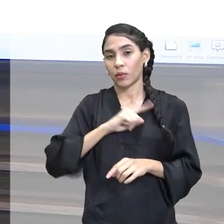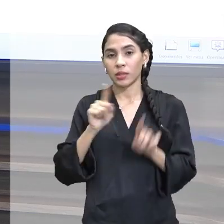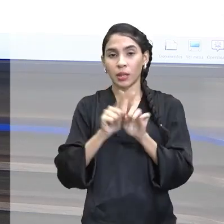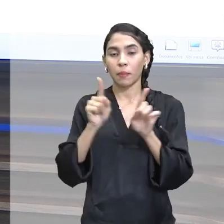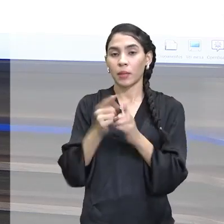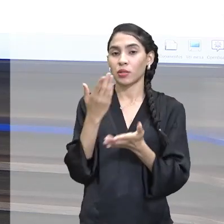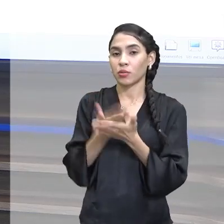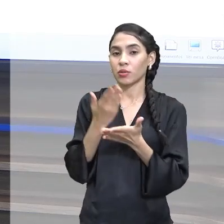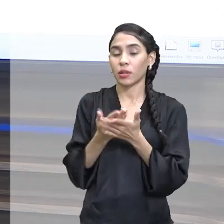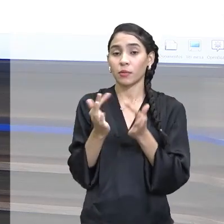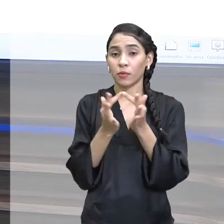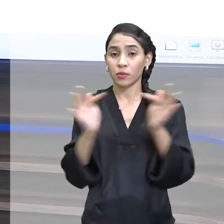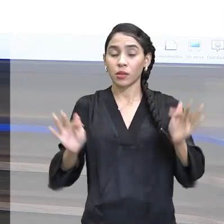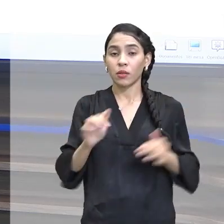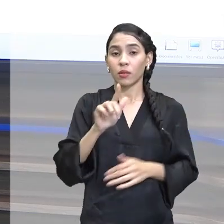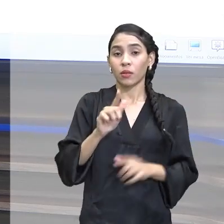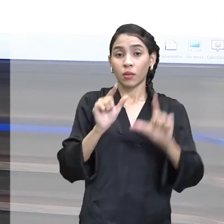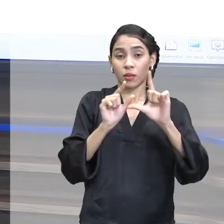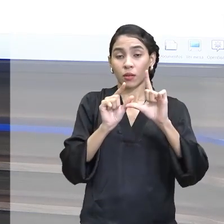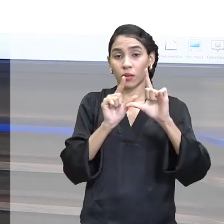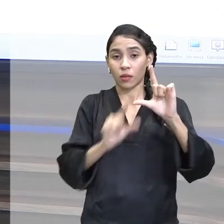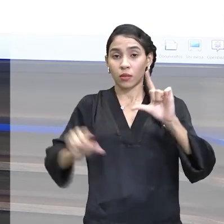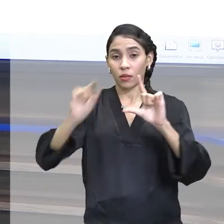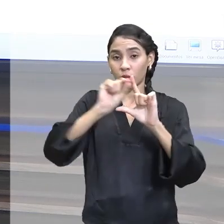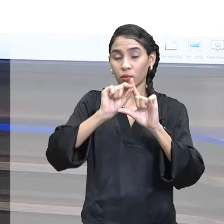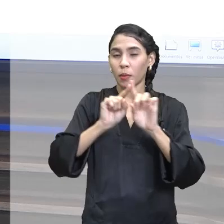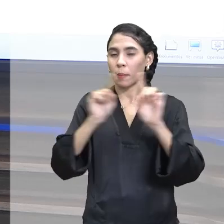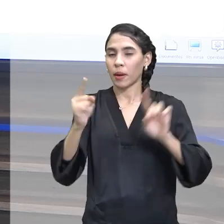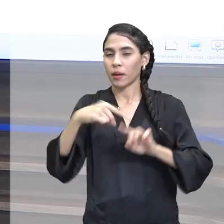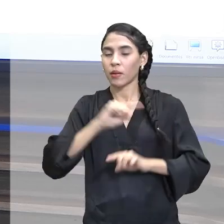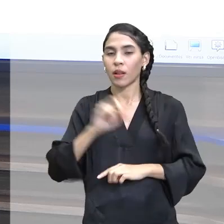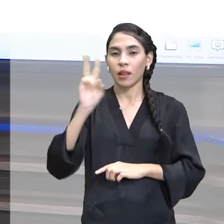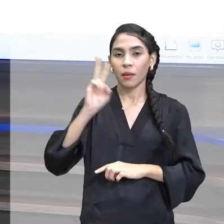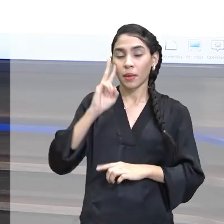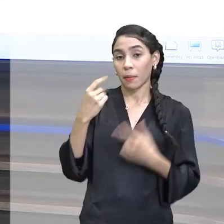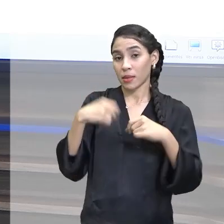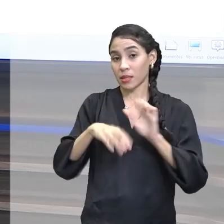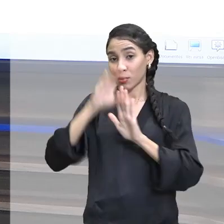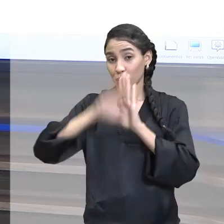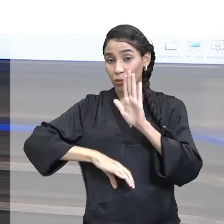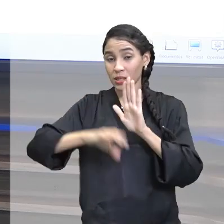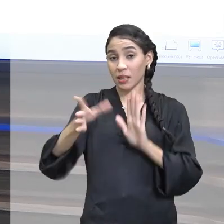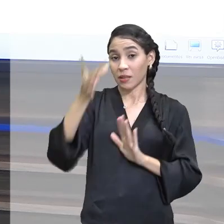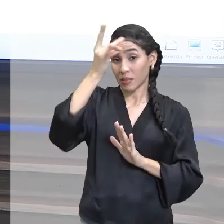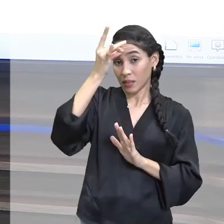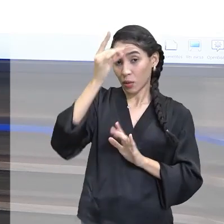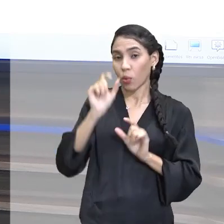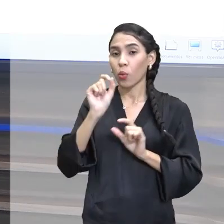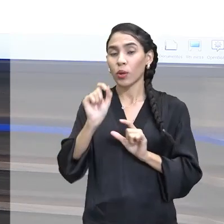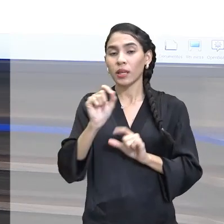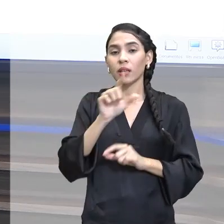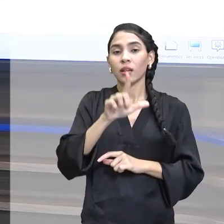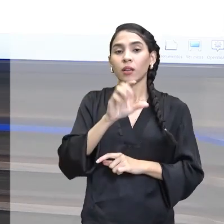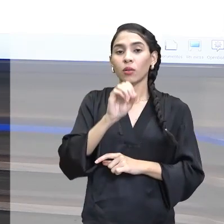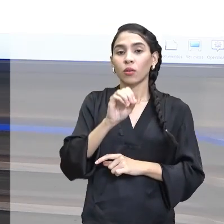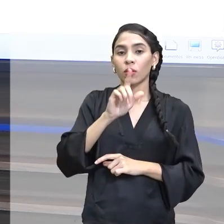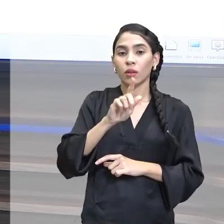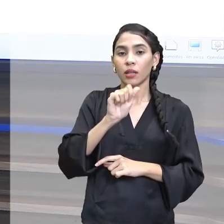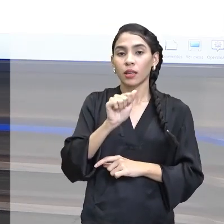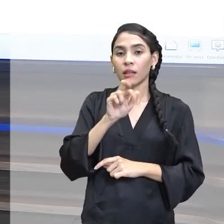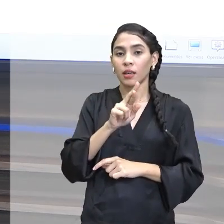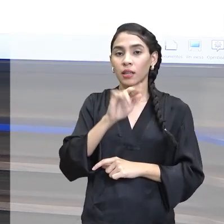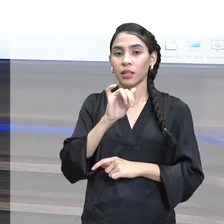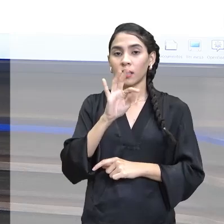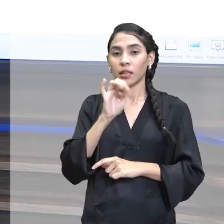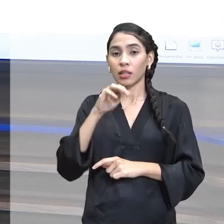função logarítmica. Mas para que a gente possa lembrar, a gente vai lembrar primeiro a definição, né, do que é um logaritmo. Mas o que vale